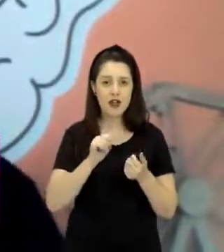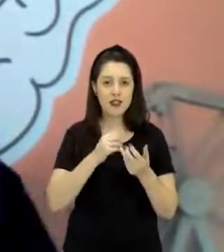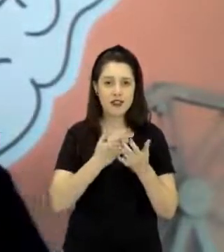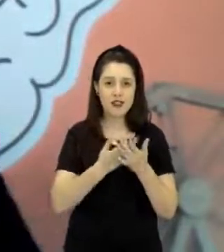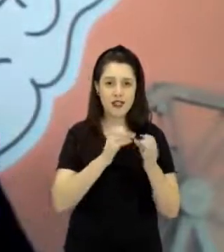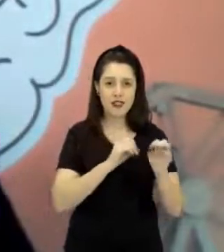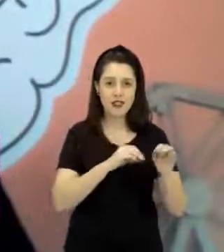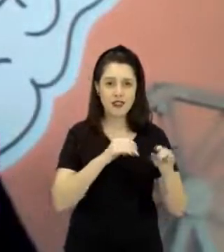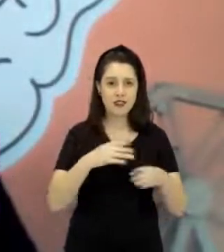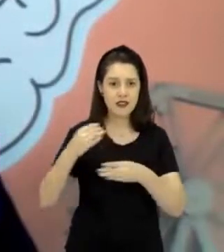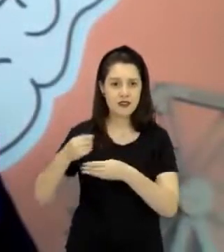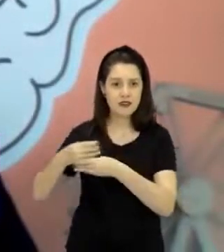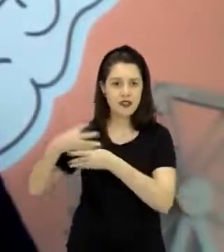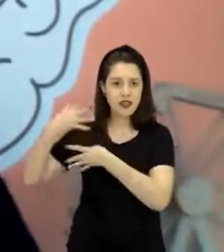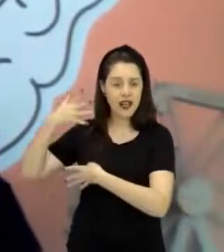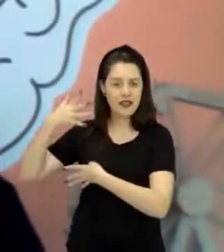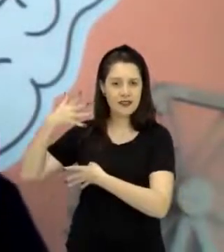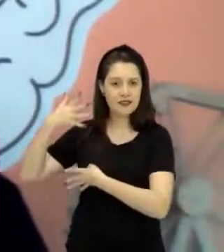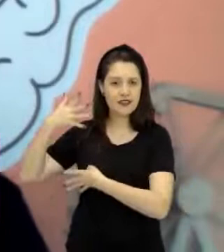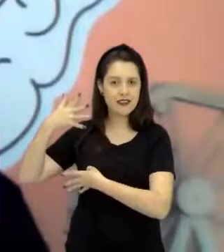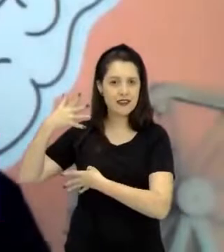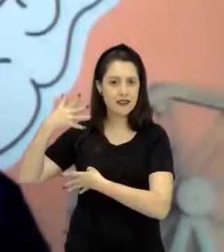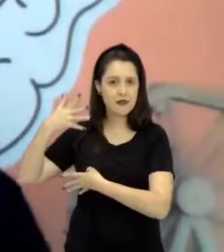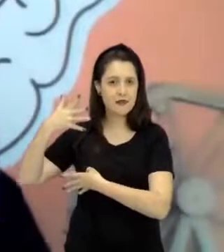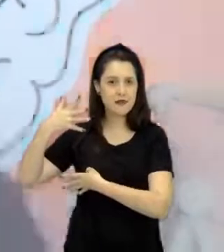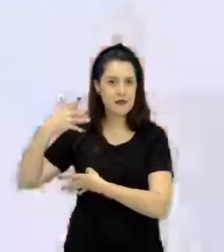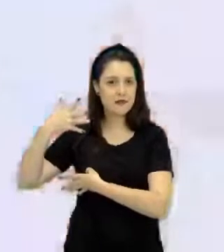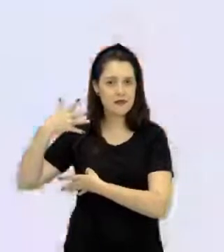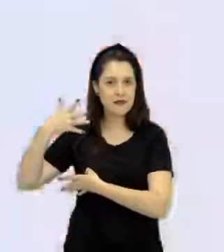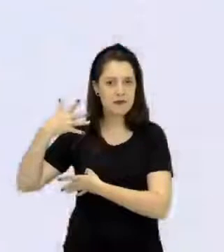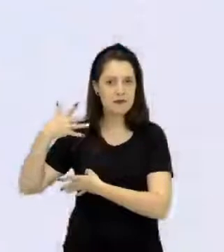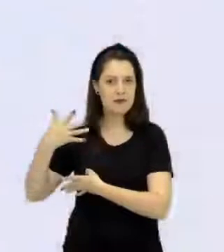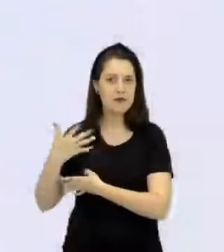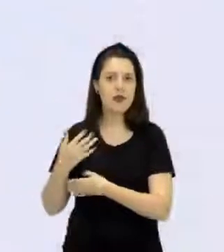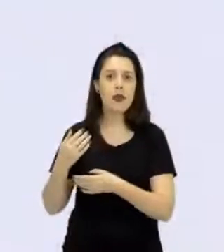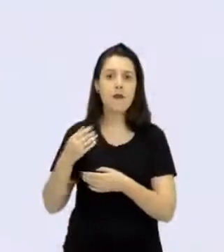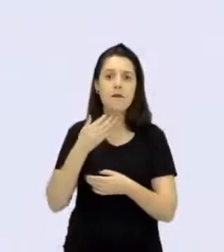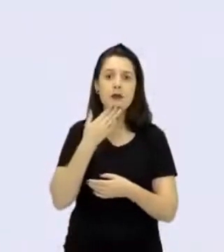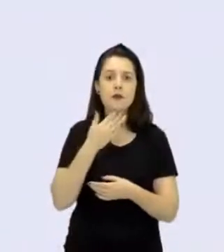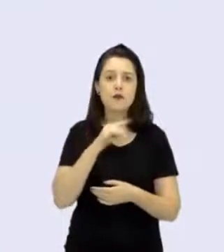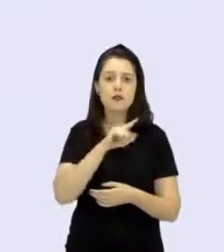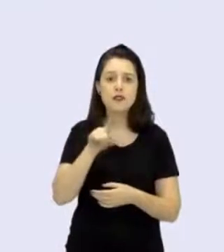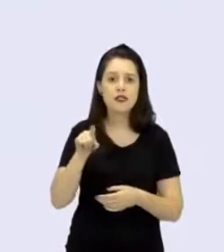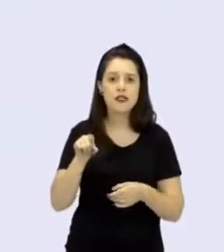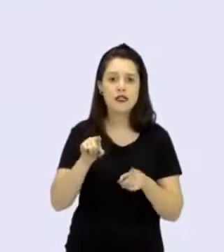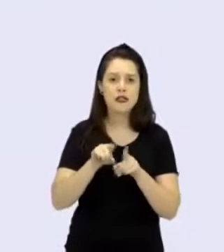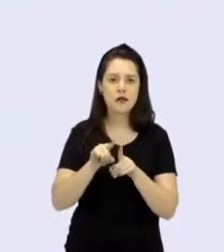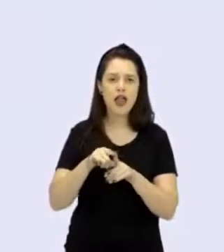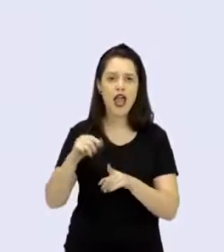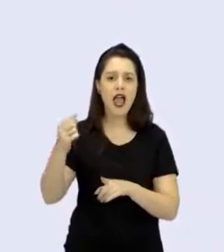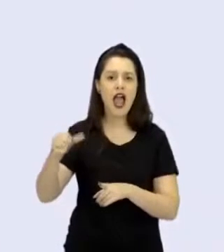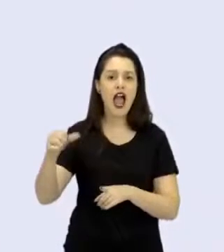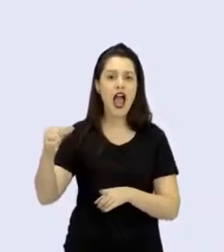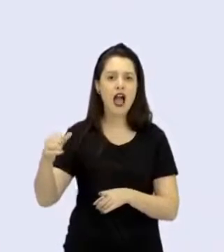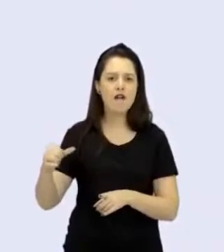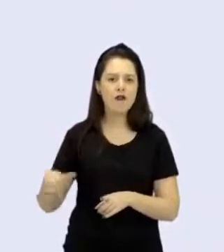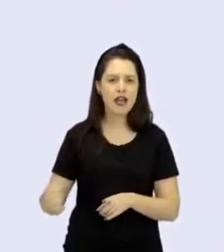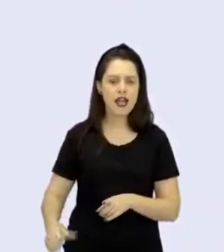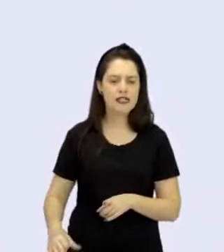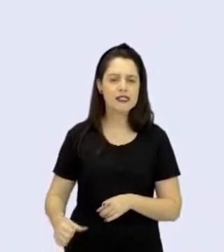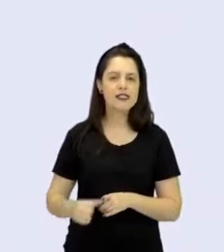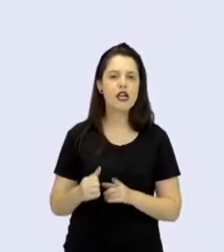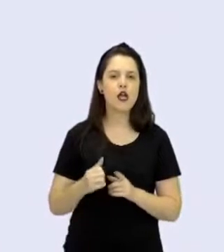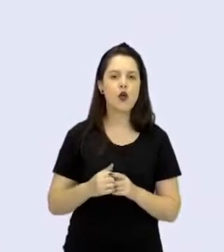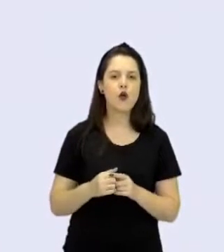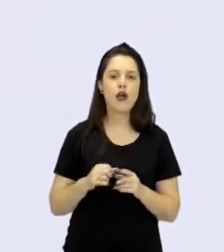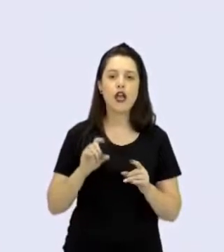no slide 15, a gente pede para vocês fazerem a avaliação. Para fazer a avaliação,